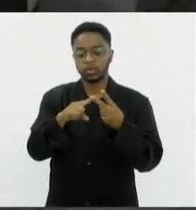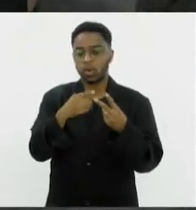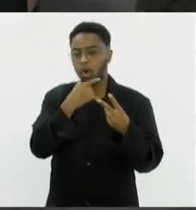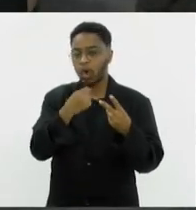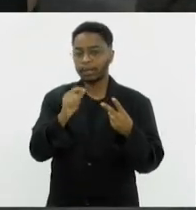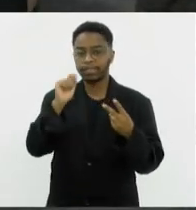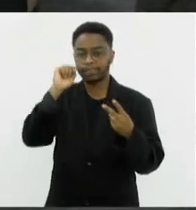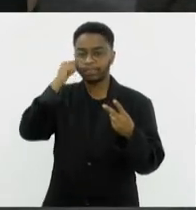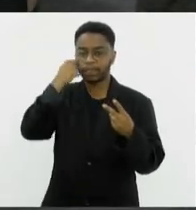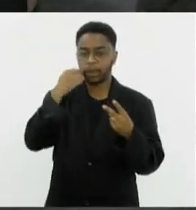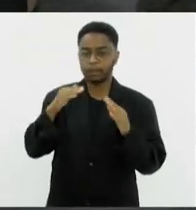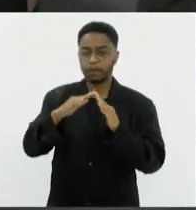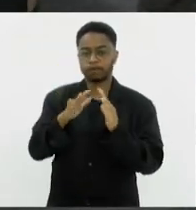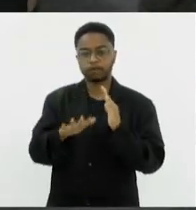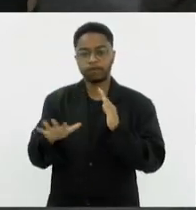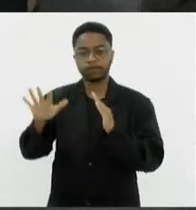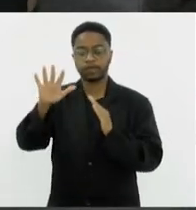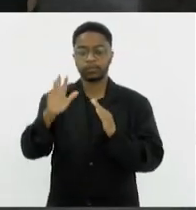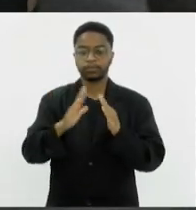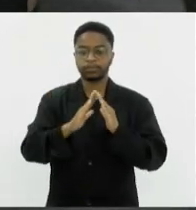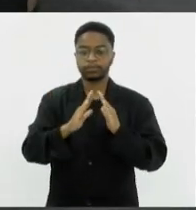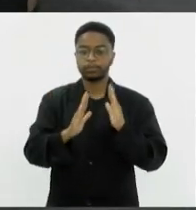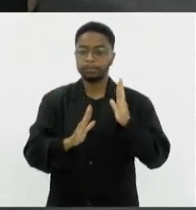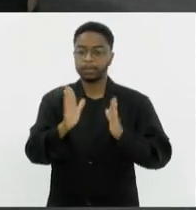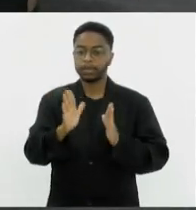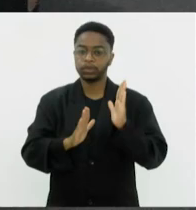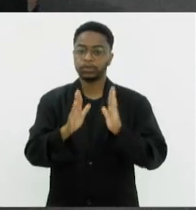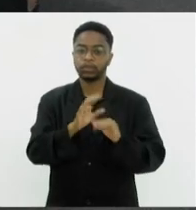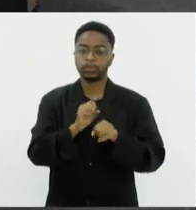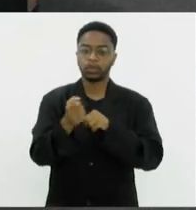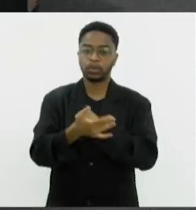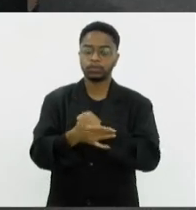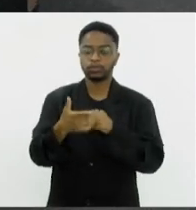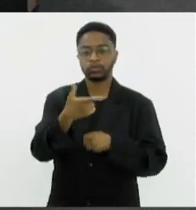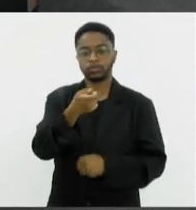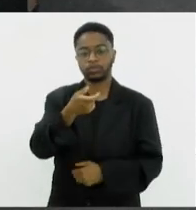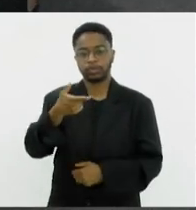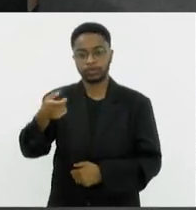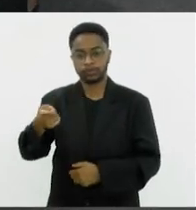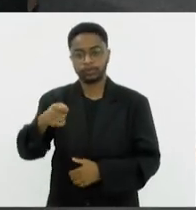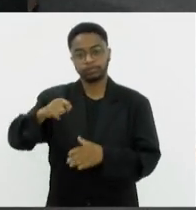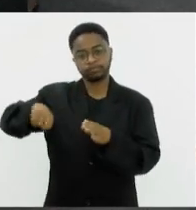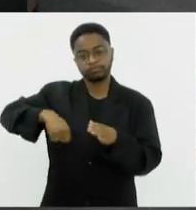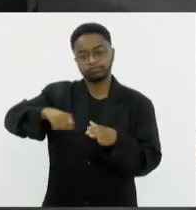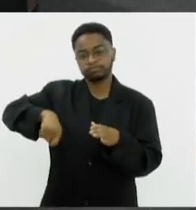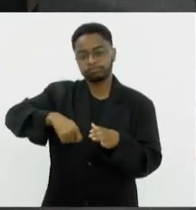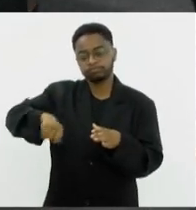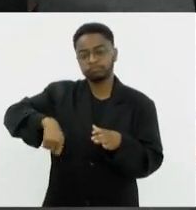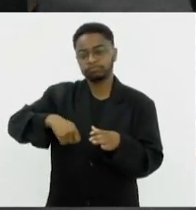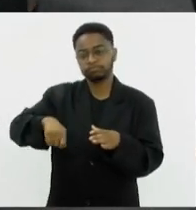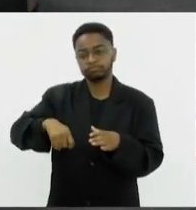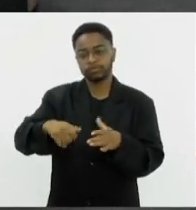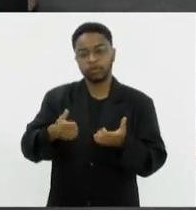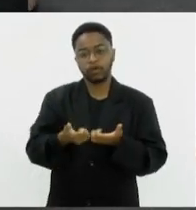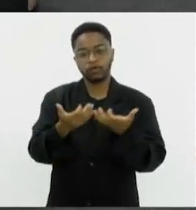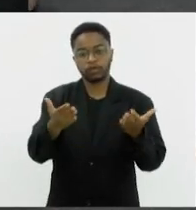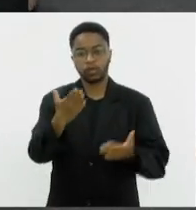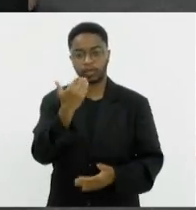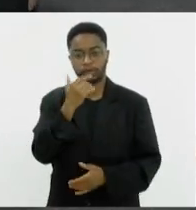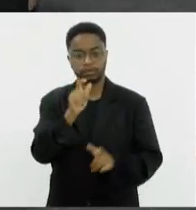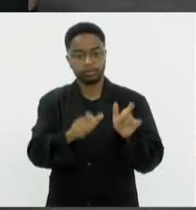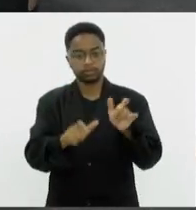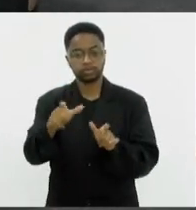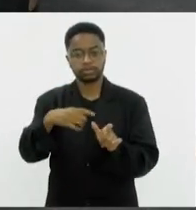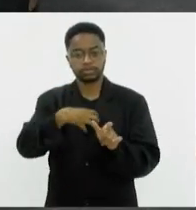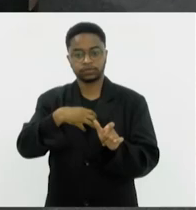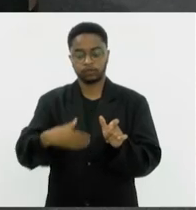negros da favela, que desde a pandemia de 2020 estão lá esquentando um umbigo no fogão para dar comida a quem tem